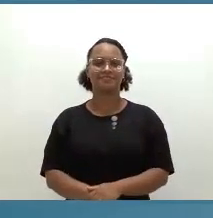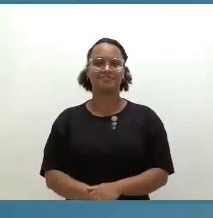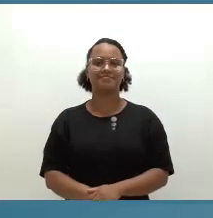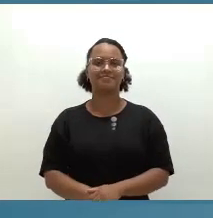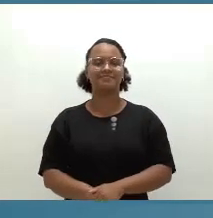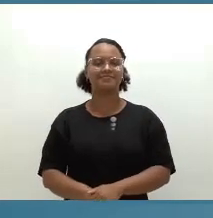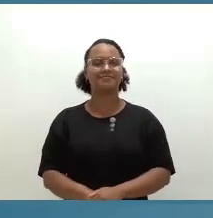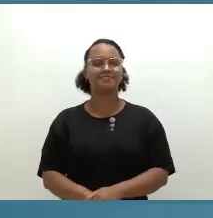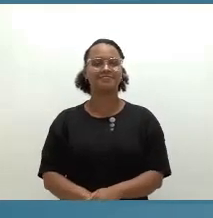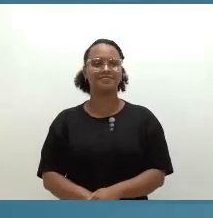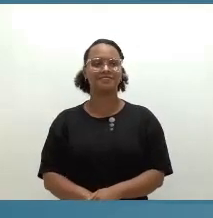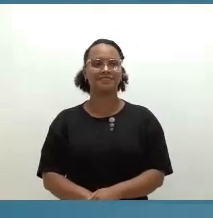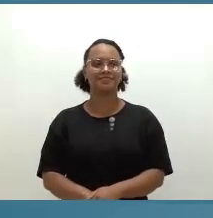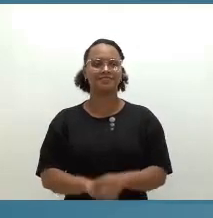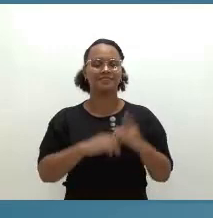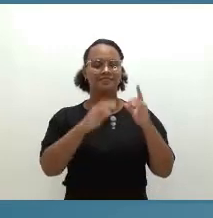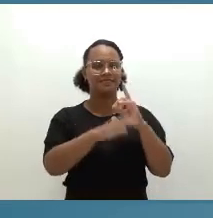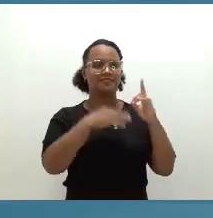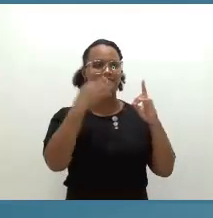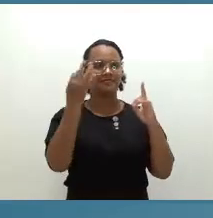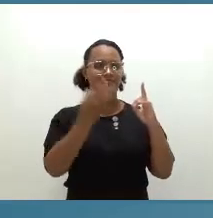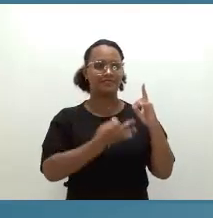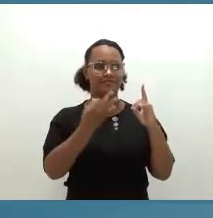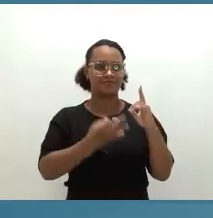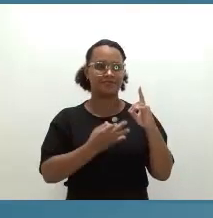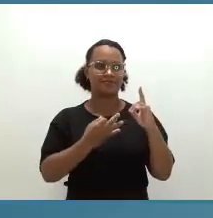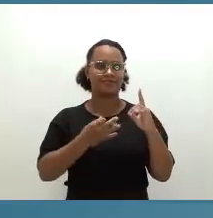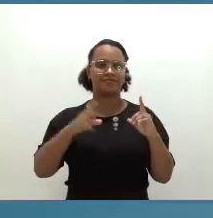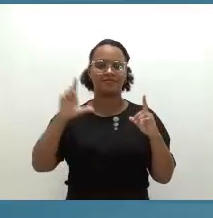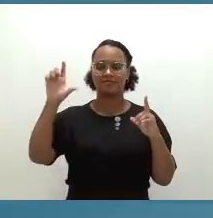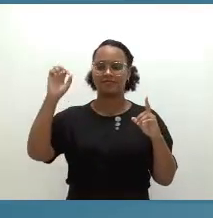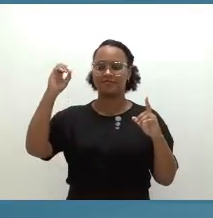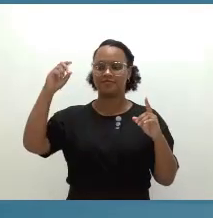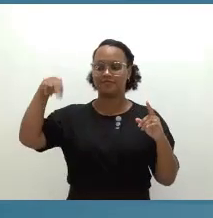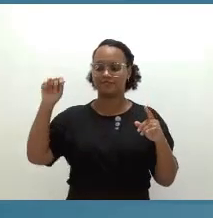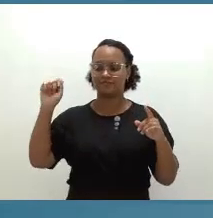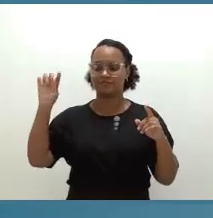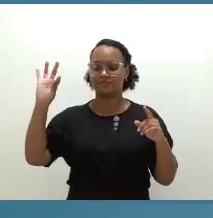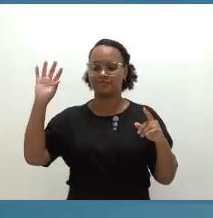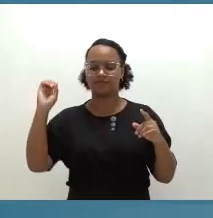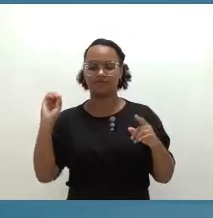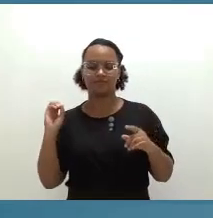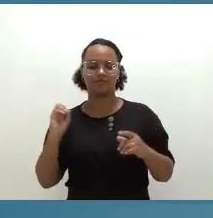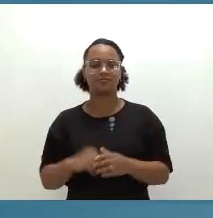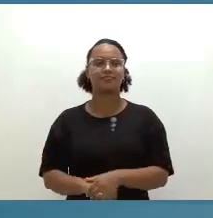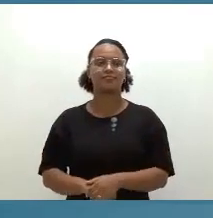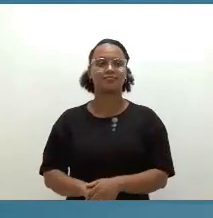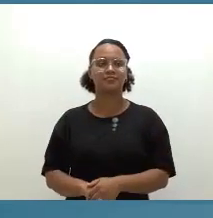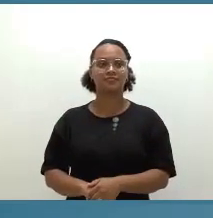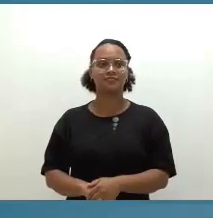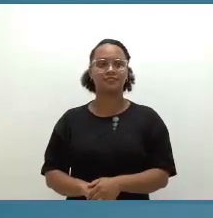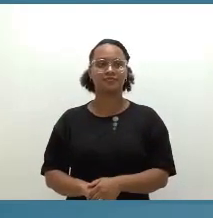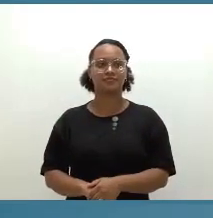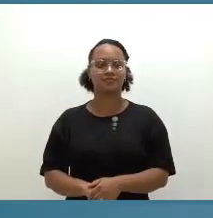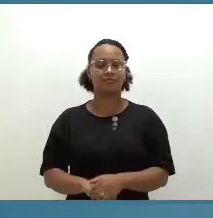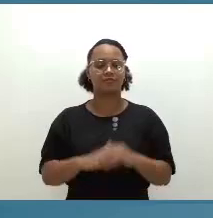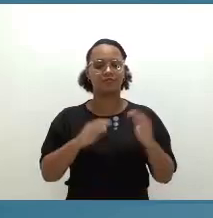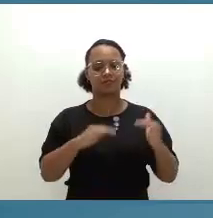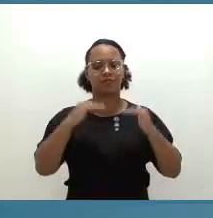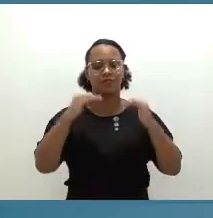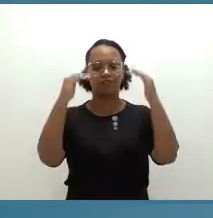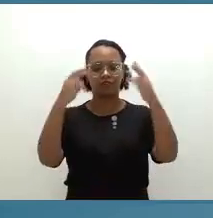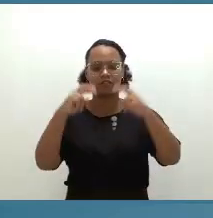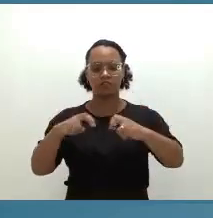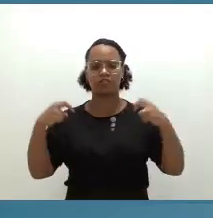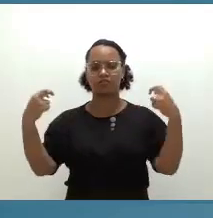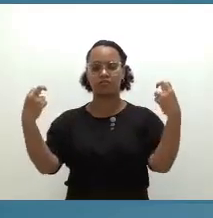Embargadora Saavedra, continua. Embargador Leonardo Tavares, o acesso. Senhora Presidente, nós queremos